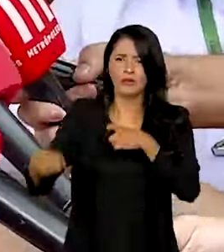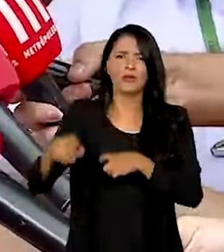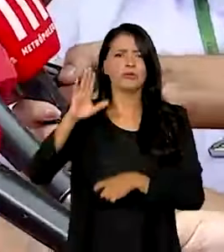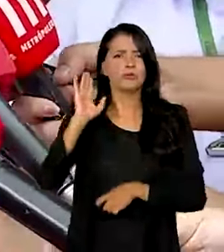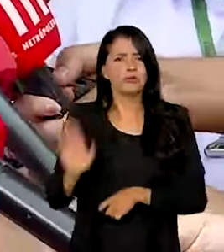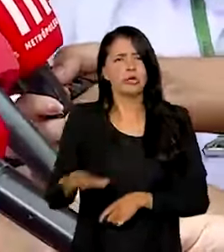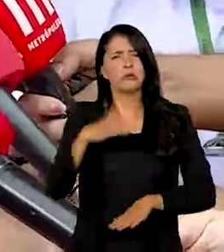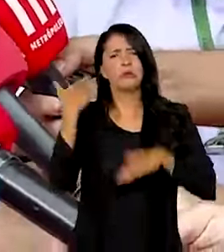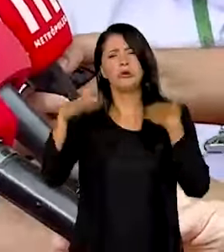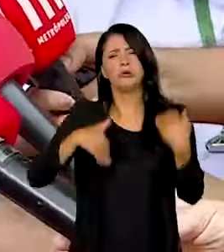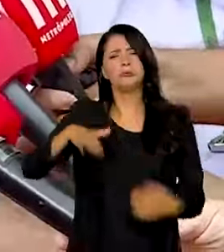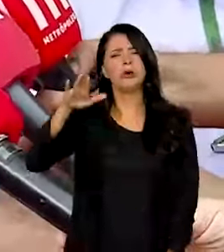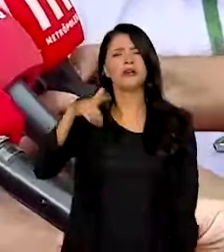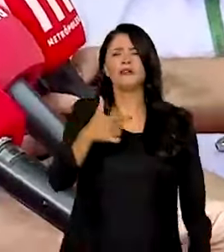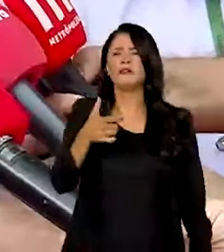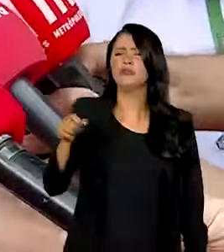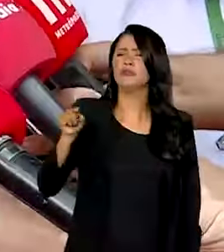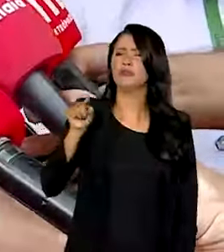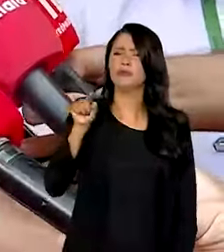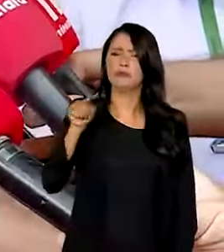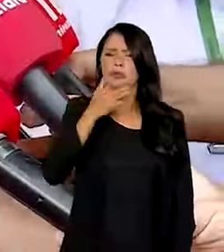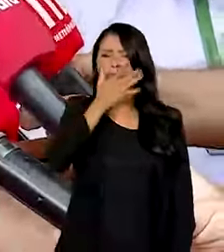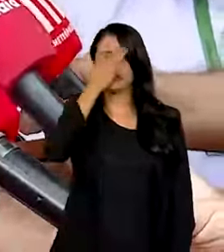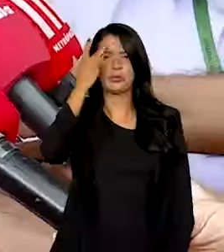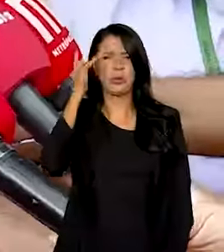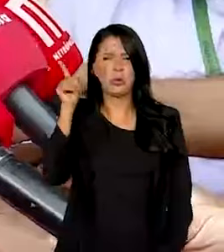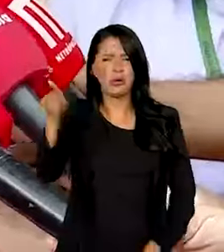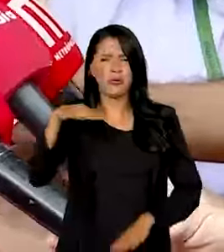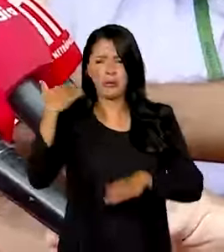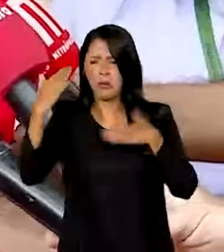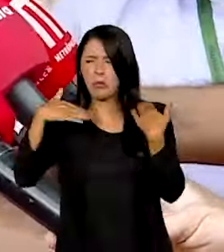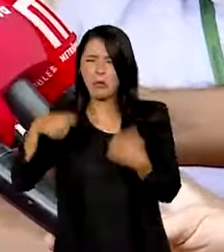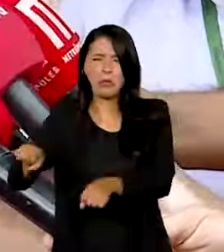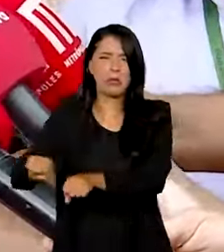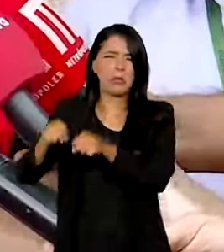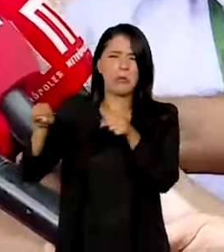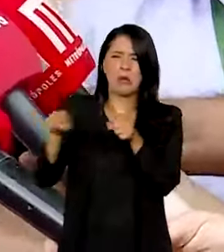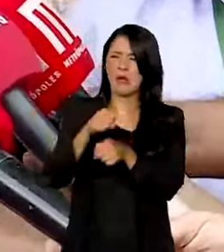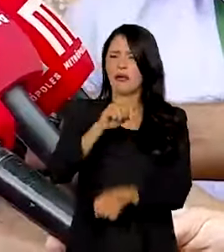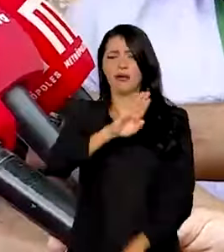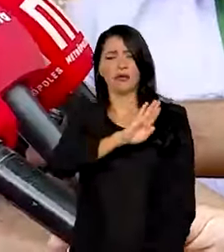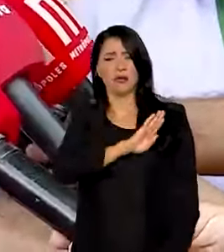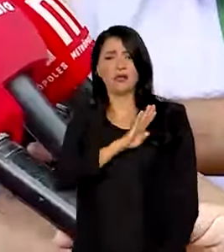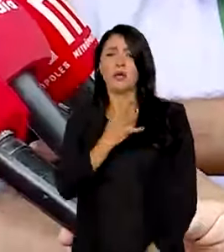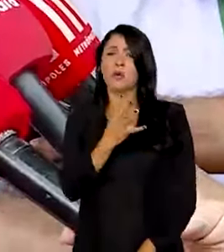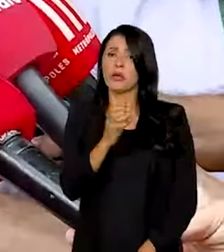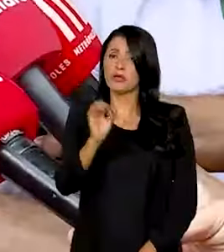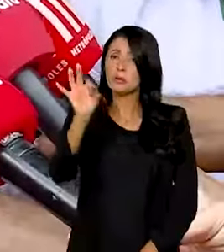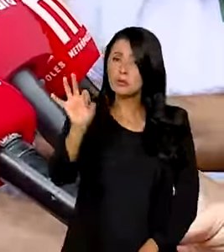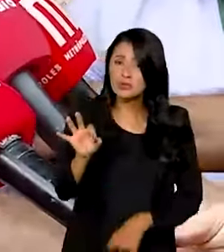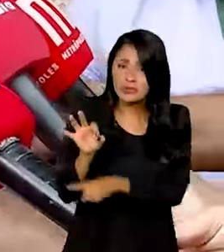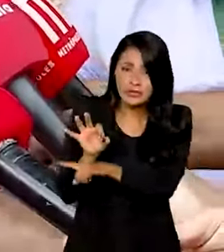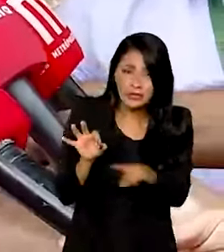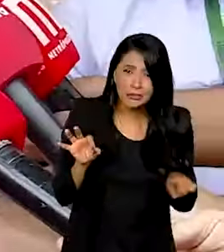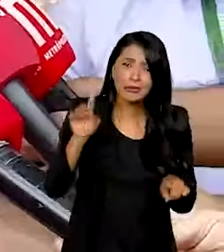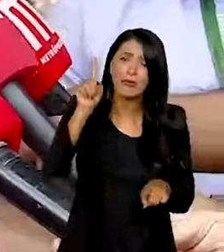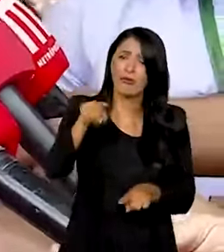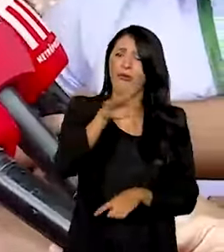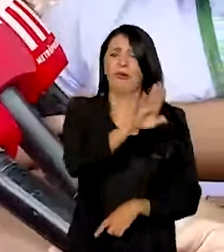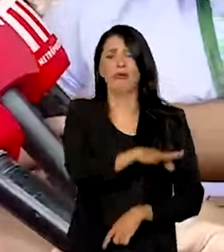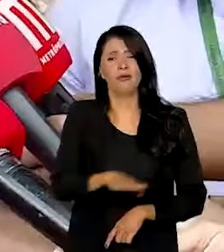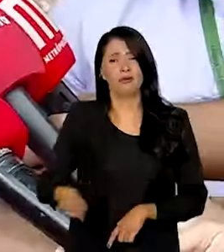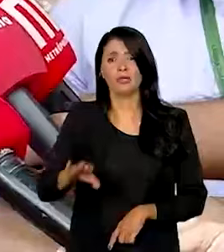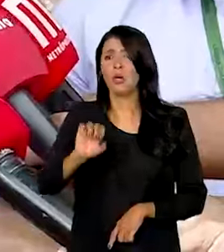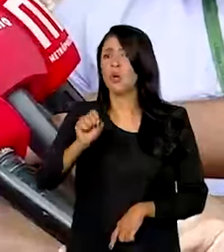morreram mais de 20 mil pessoas em Gaza, mais de 40% dessas pessoas são crianças, 80%